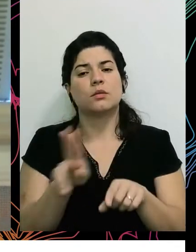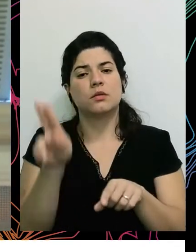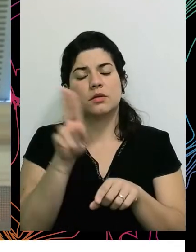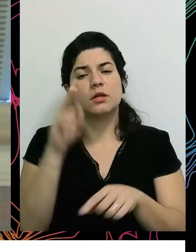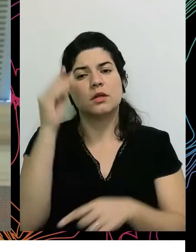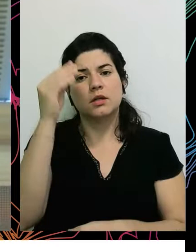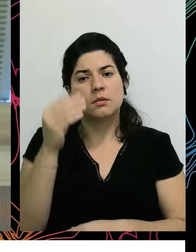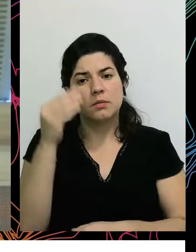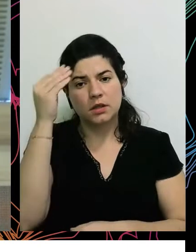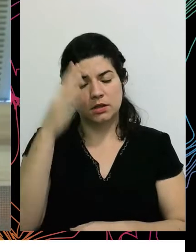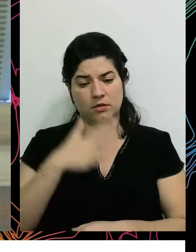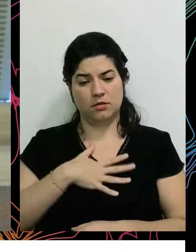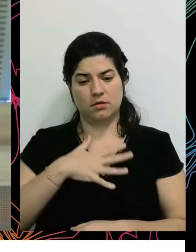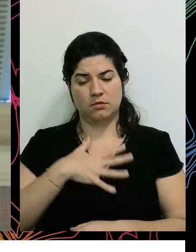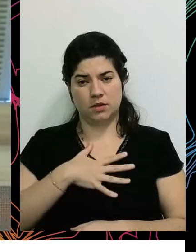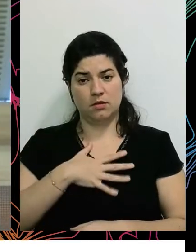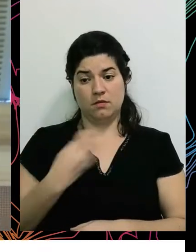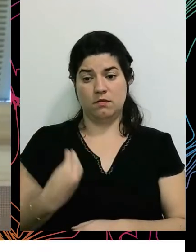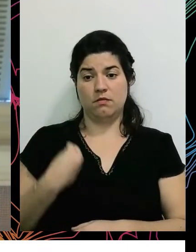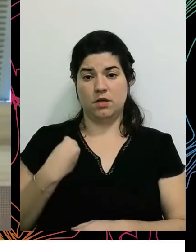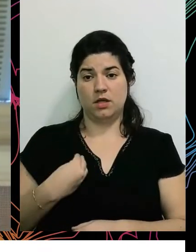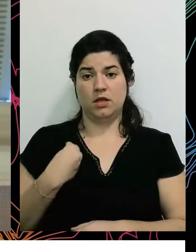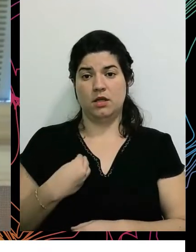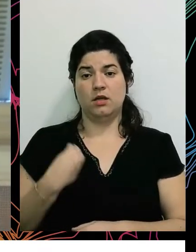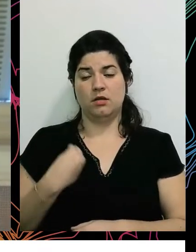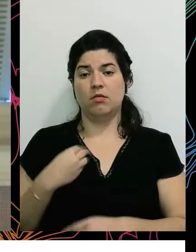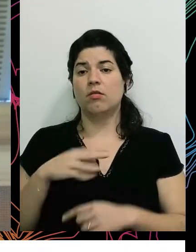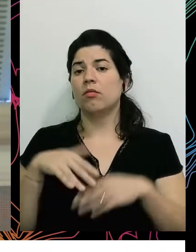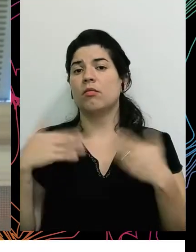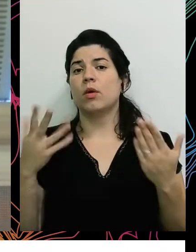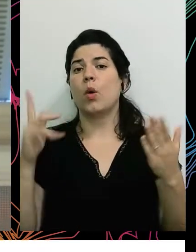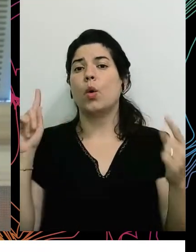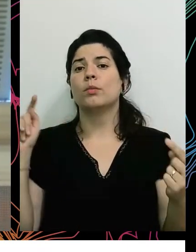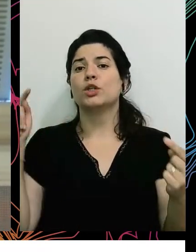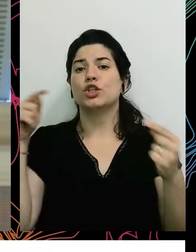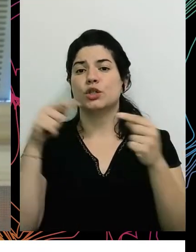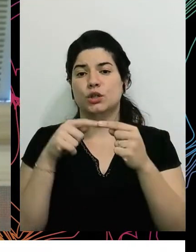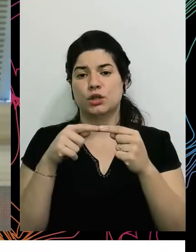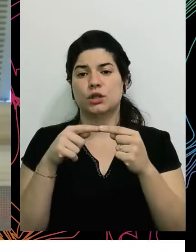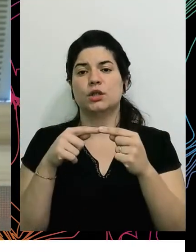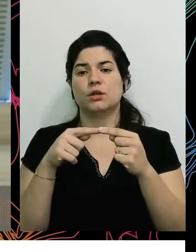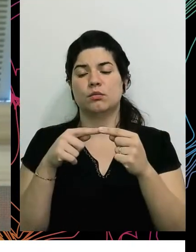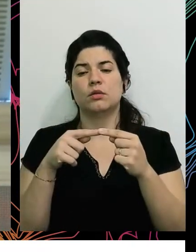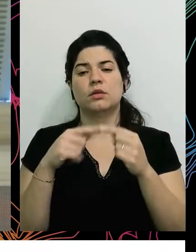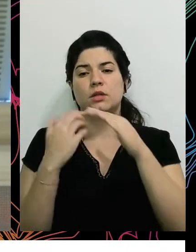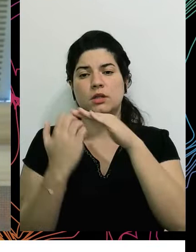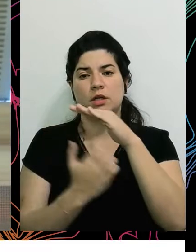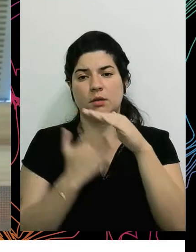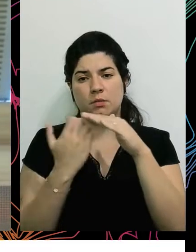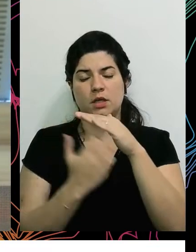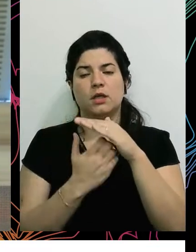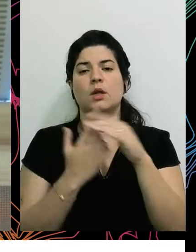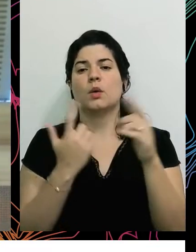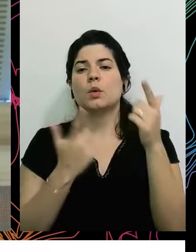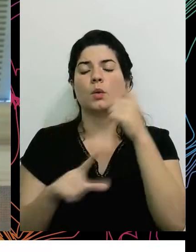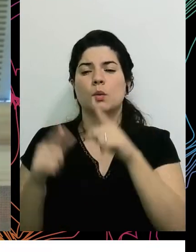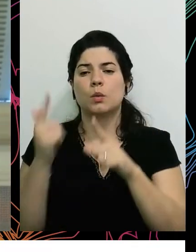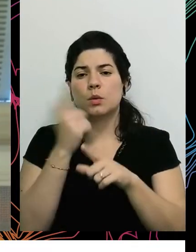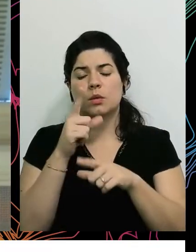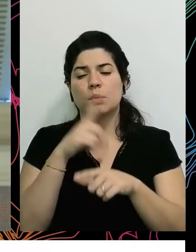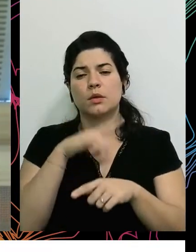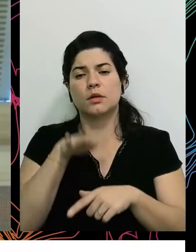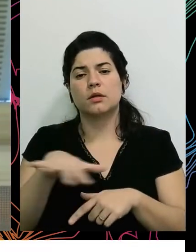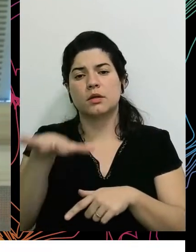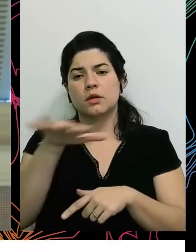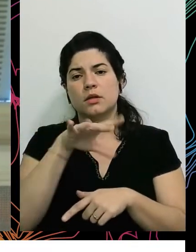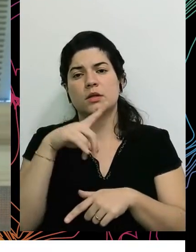da minha parte e da minha vida, qual é a visão de Equinor sobre os ganhos de ter um mercado com